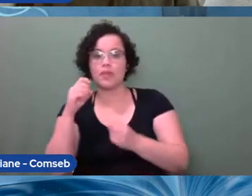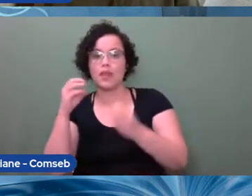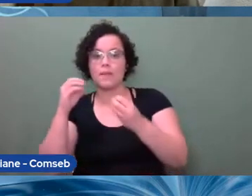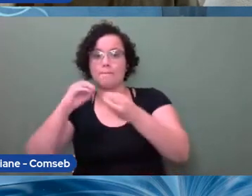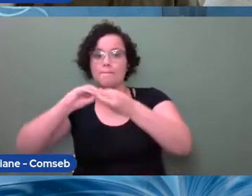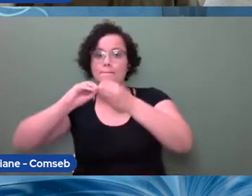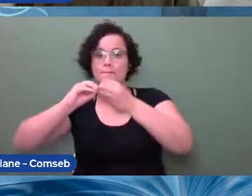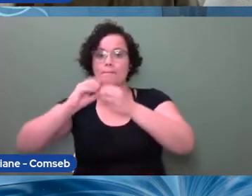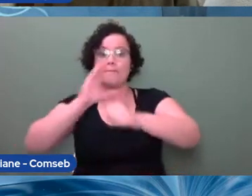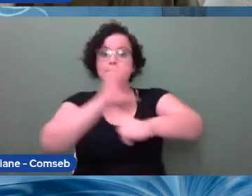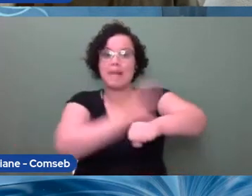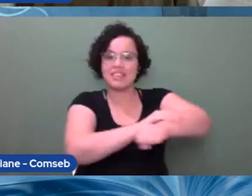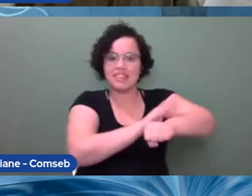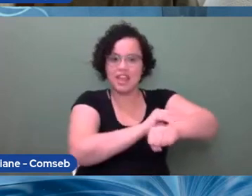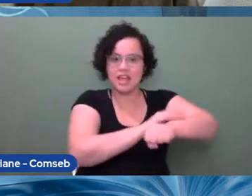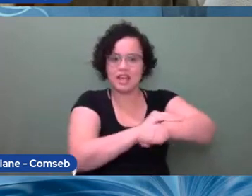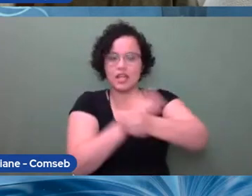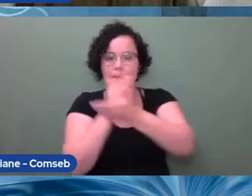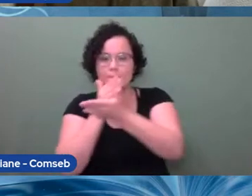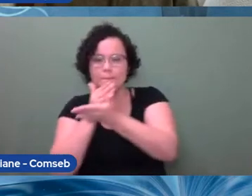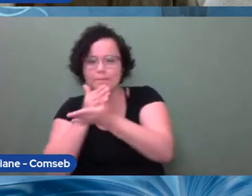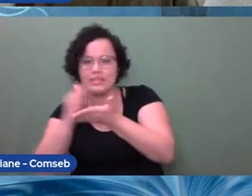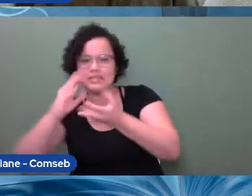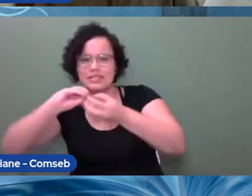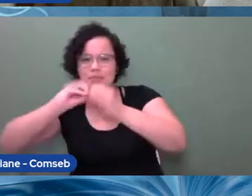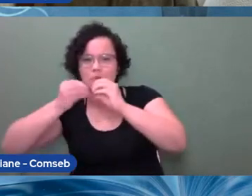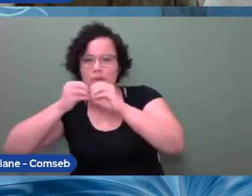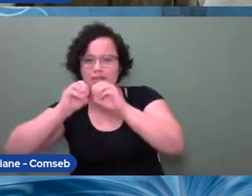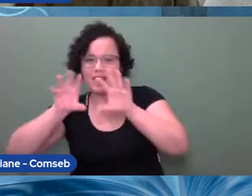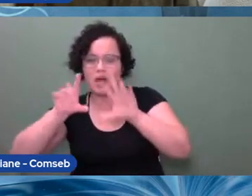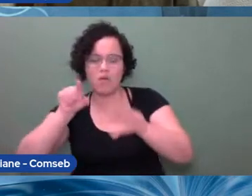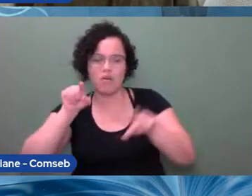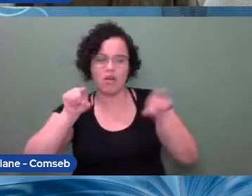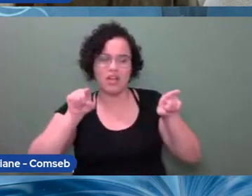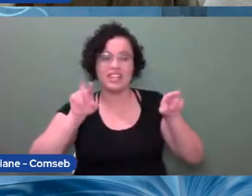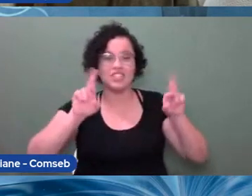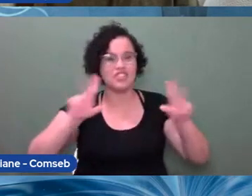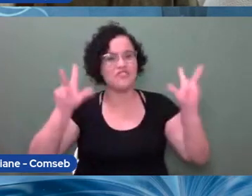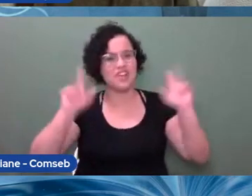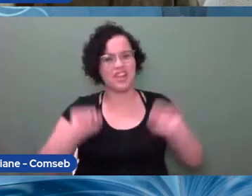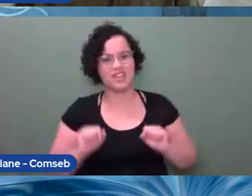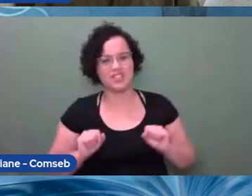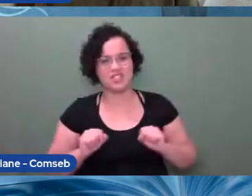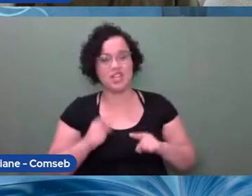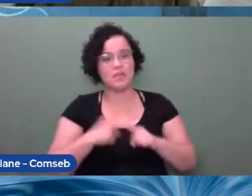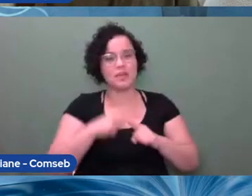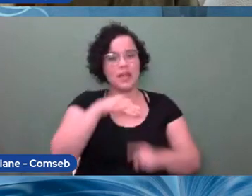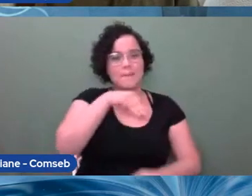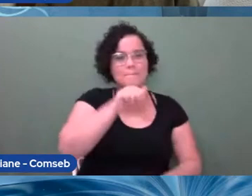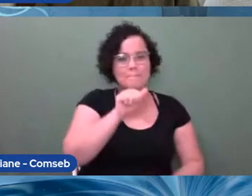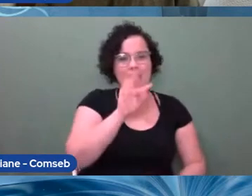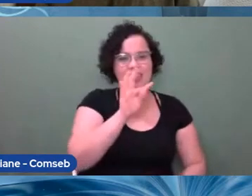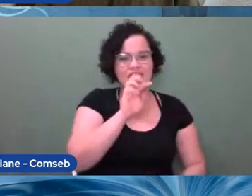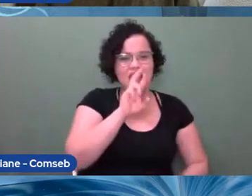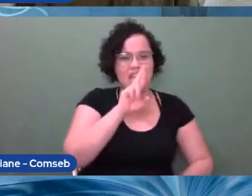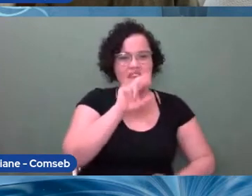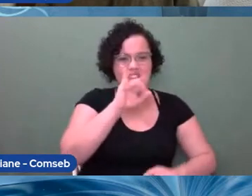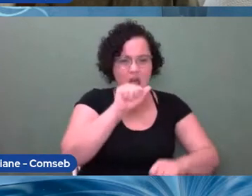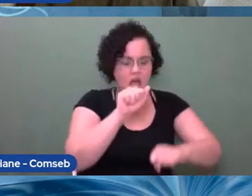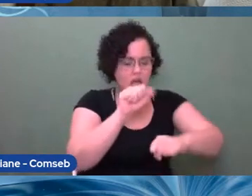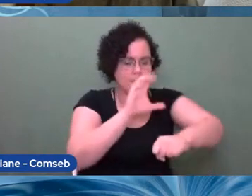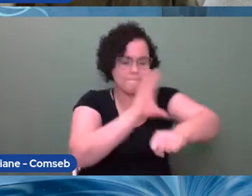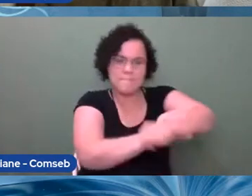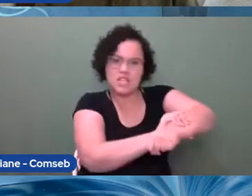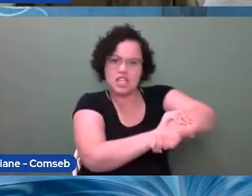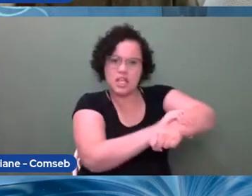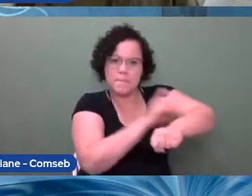mesma coisa. Porque quando ele fala de matéria, ele está falando da matéria bruta que nós entendemos, que são